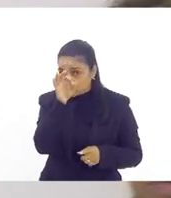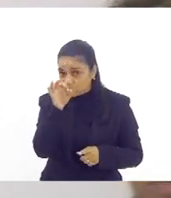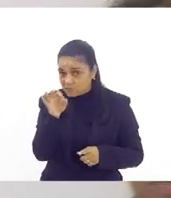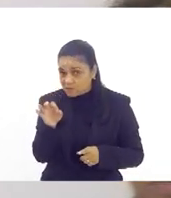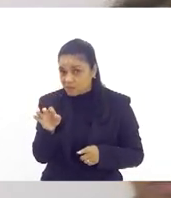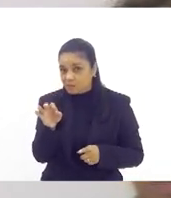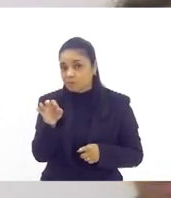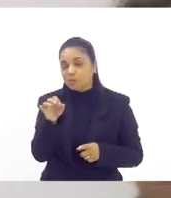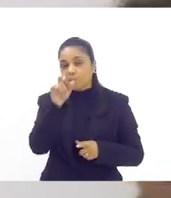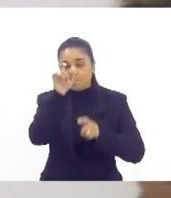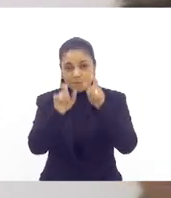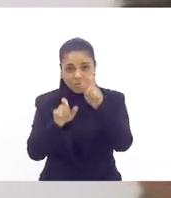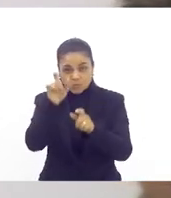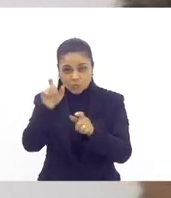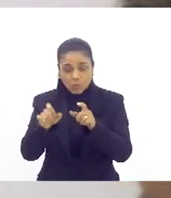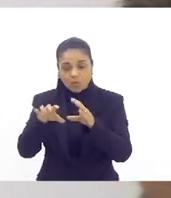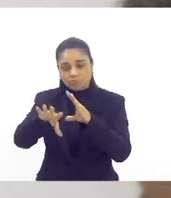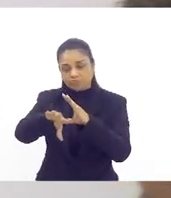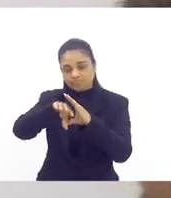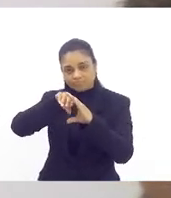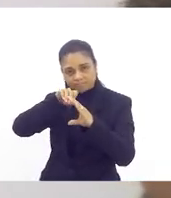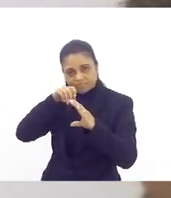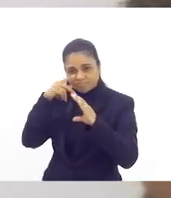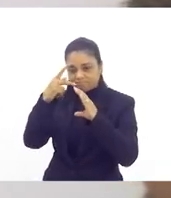atreladas ao audiovisual